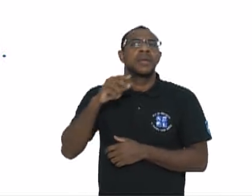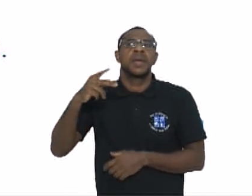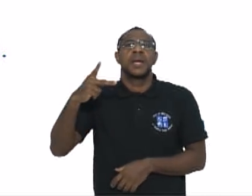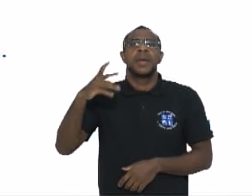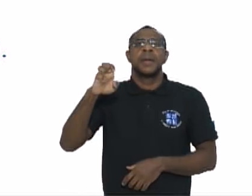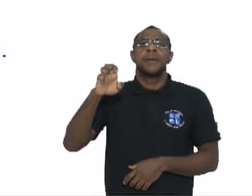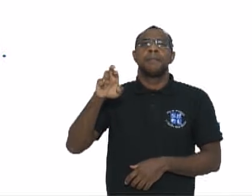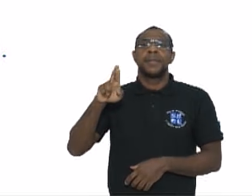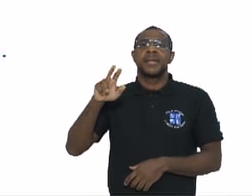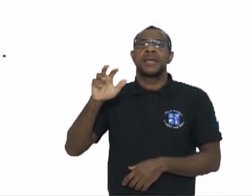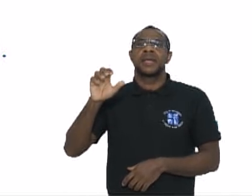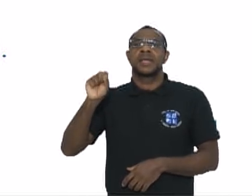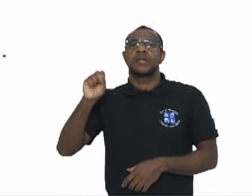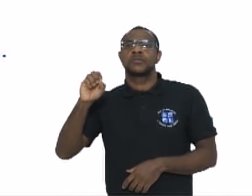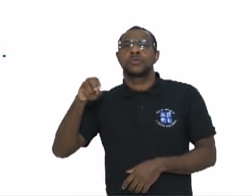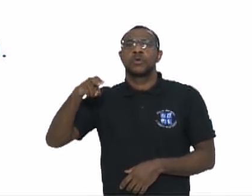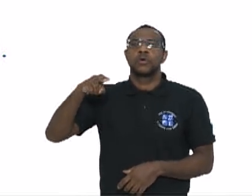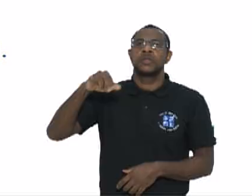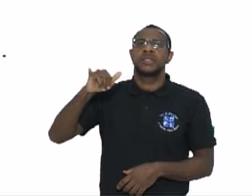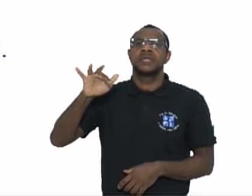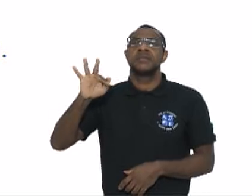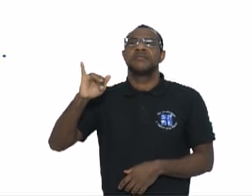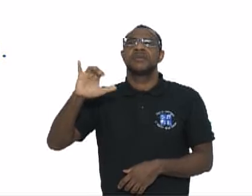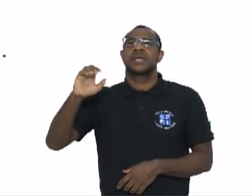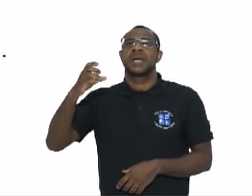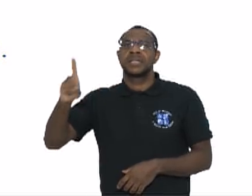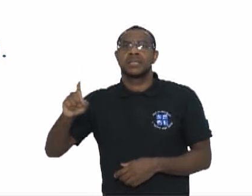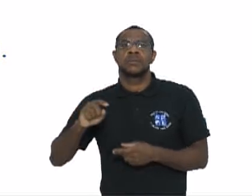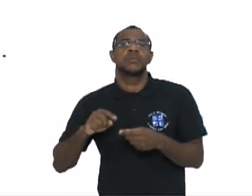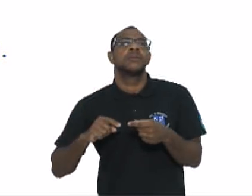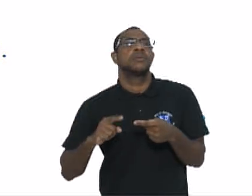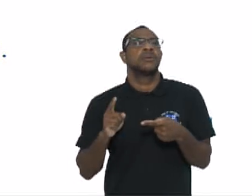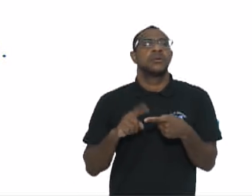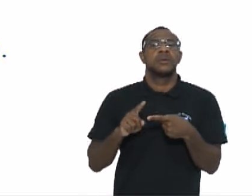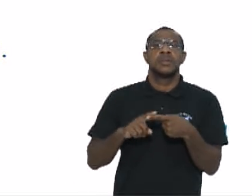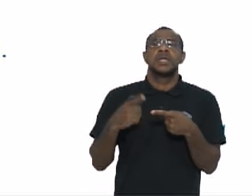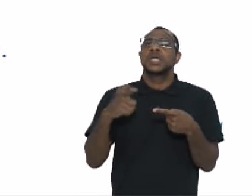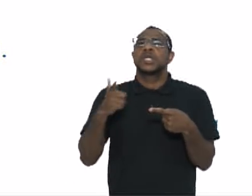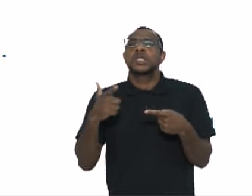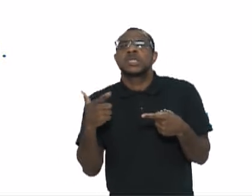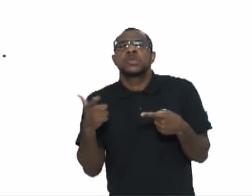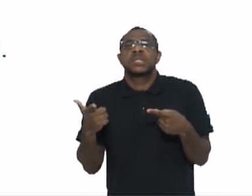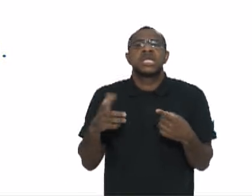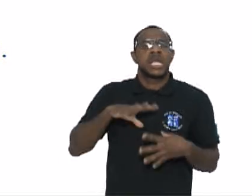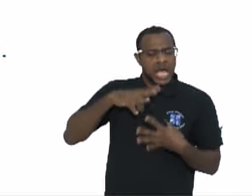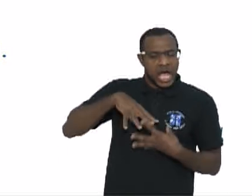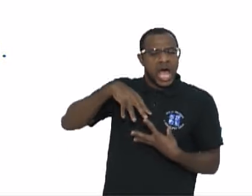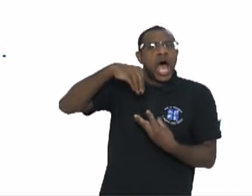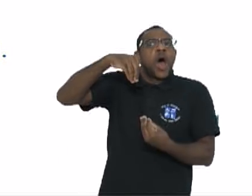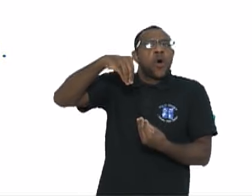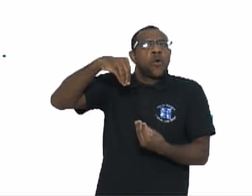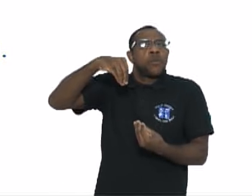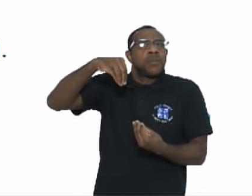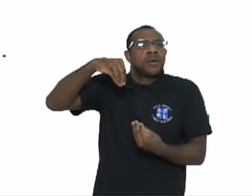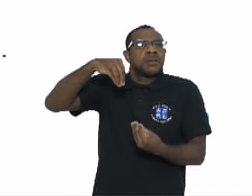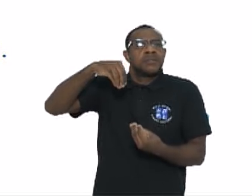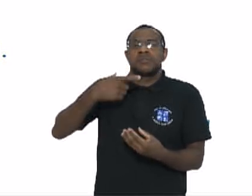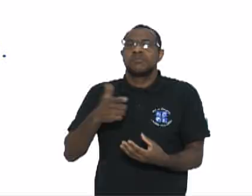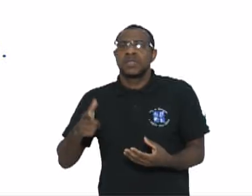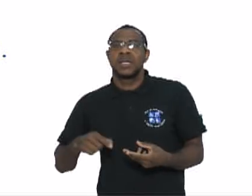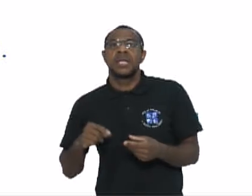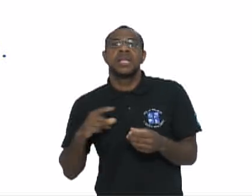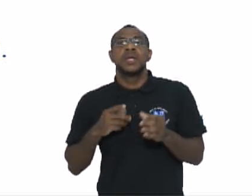personificação? Então, personificação é quando um ser inanimado, né, que não tem ânima, não tem alma, passa a